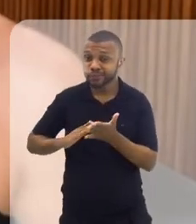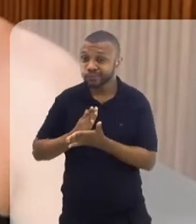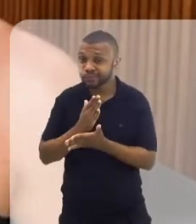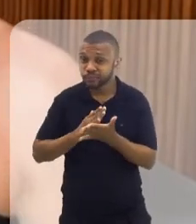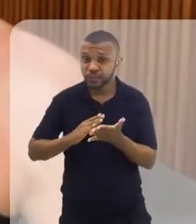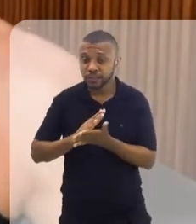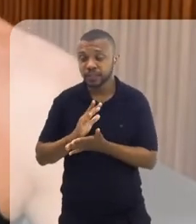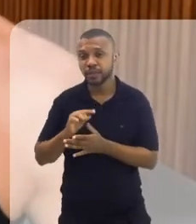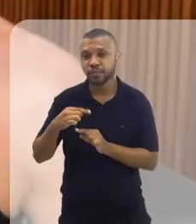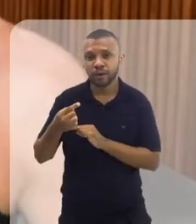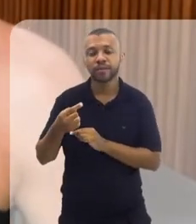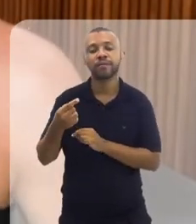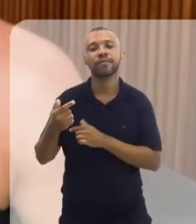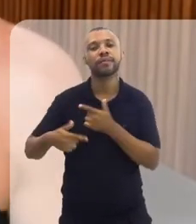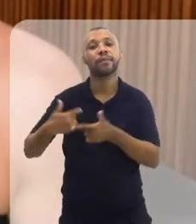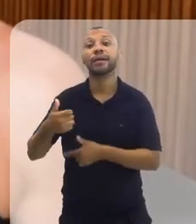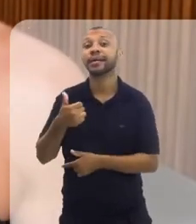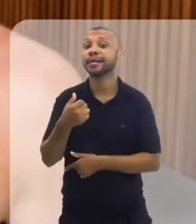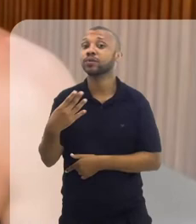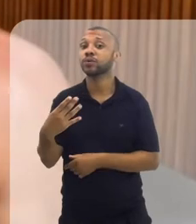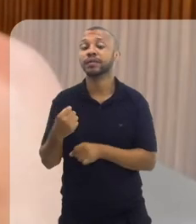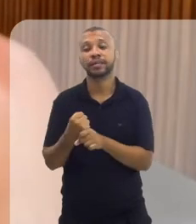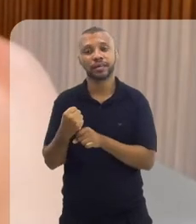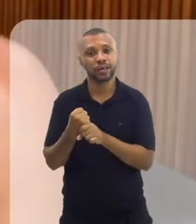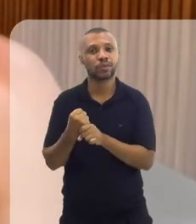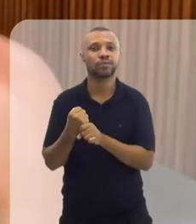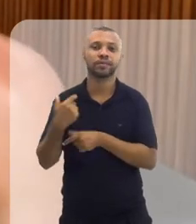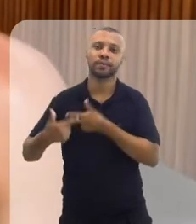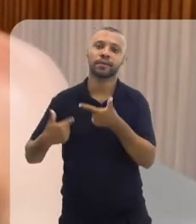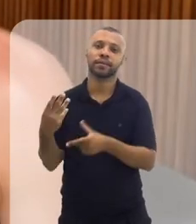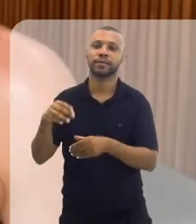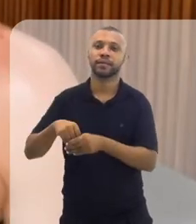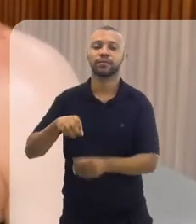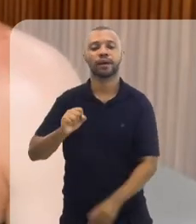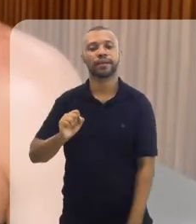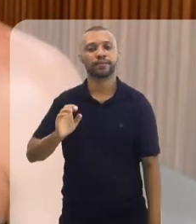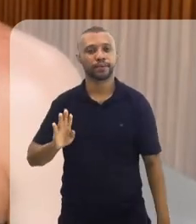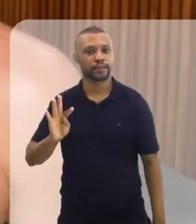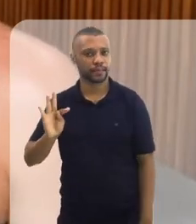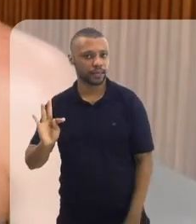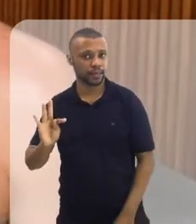verdade, me incomodou depois que eu fiquei 14 anos, né, no SBT.